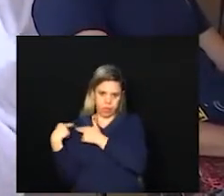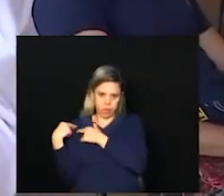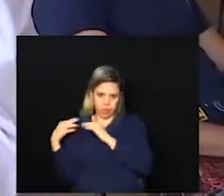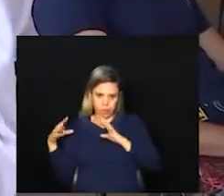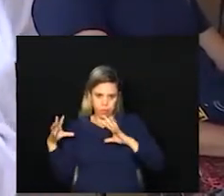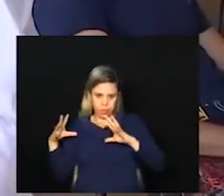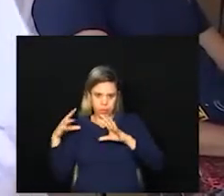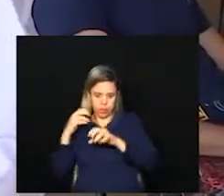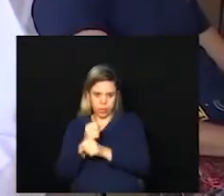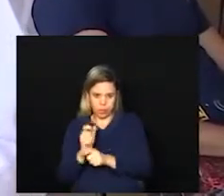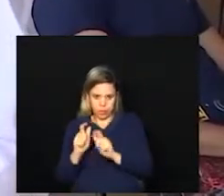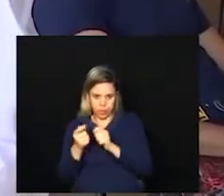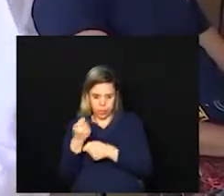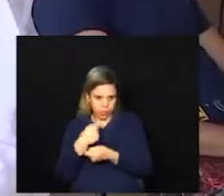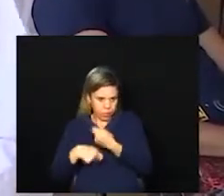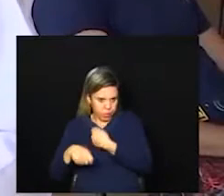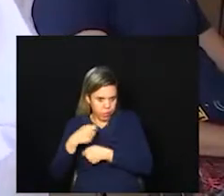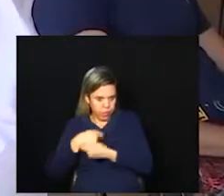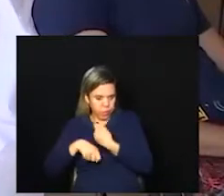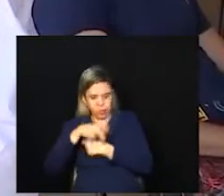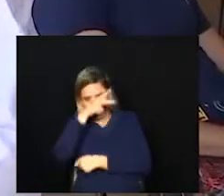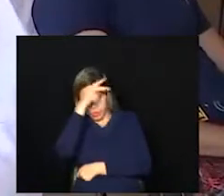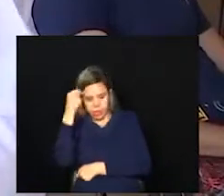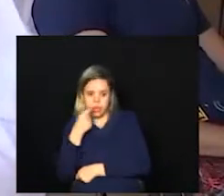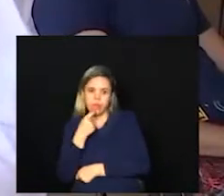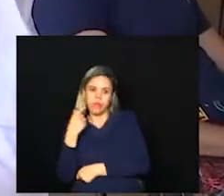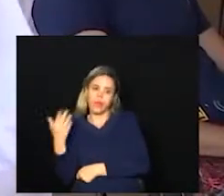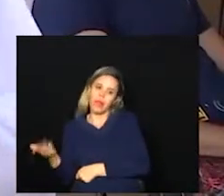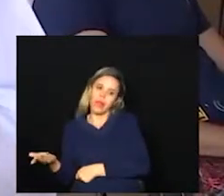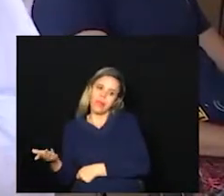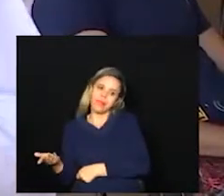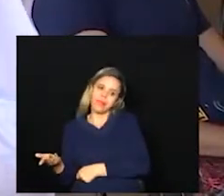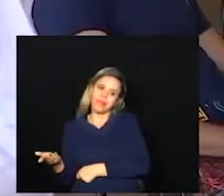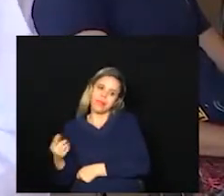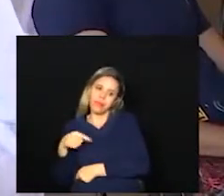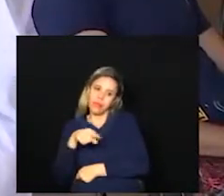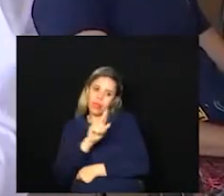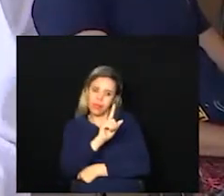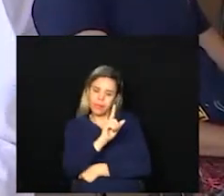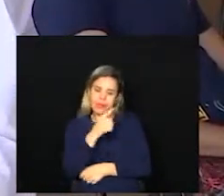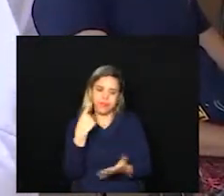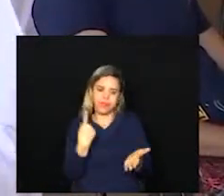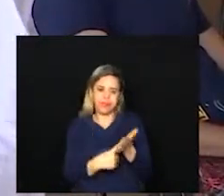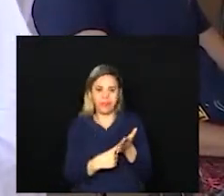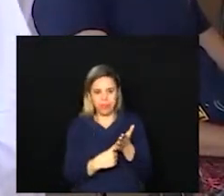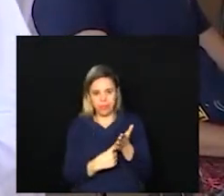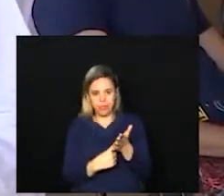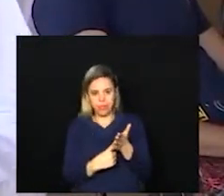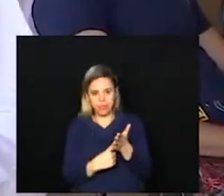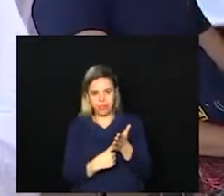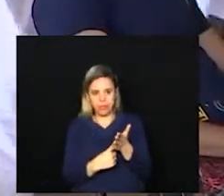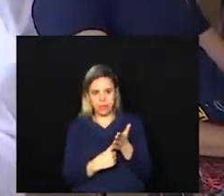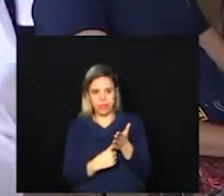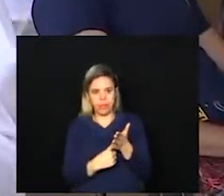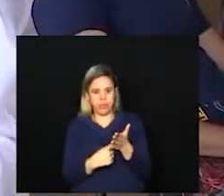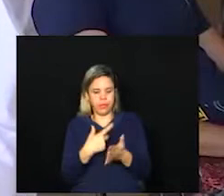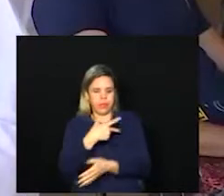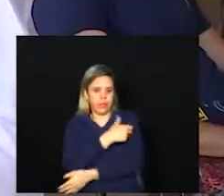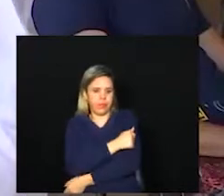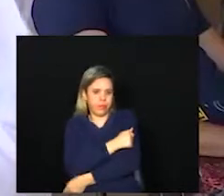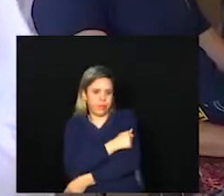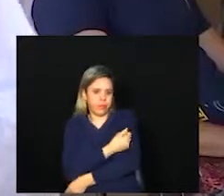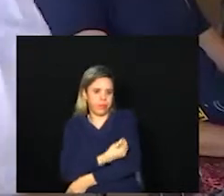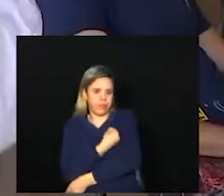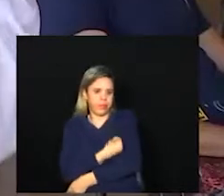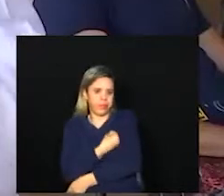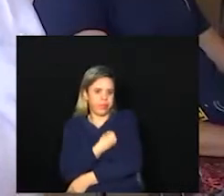toda gerenciada pela Prefeitura de Campinas. Então, quando vocês forem agendar através do Vacivida,